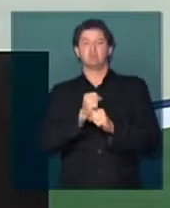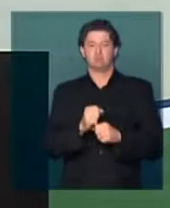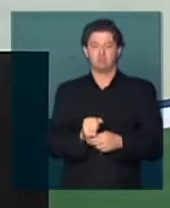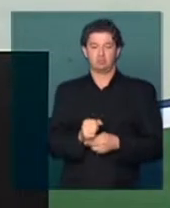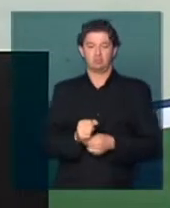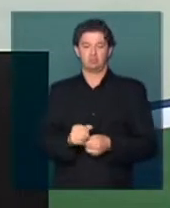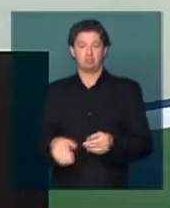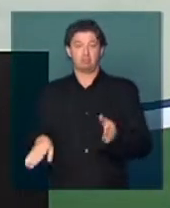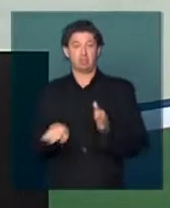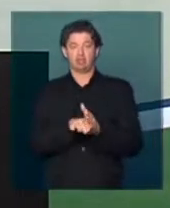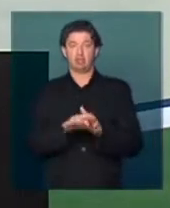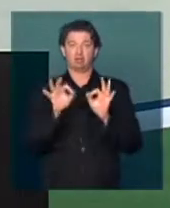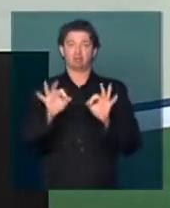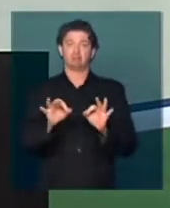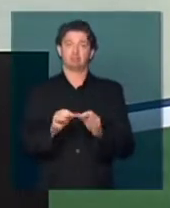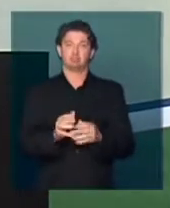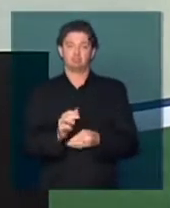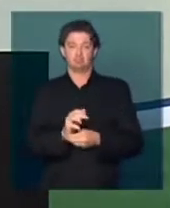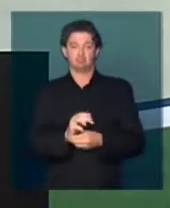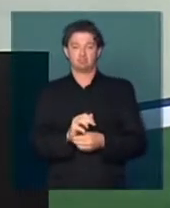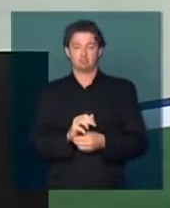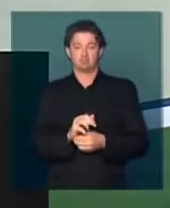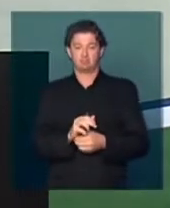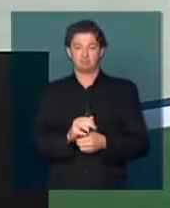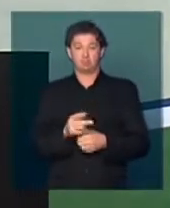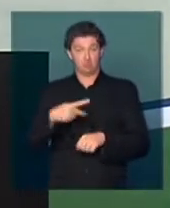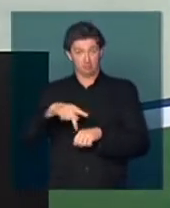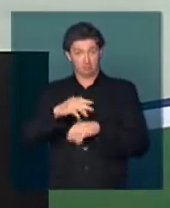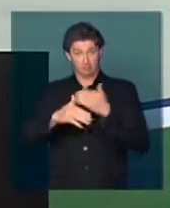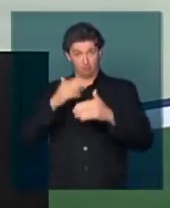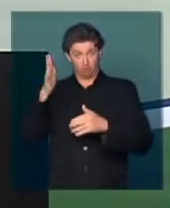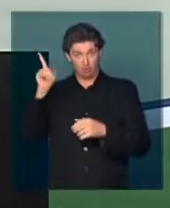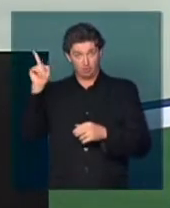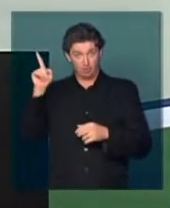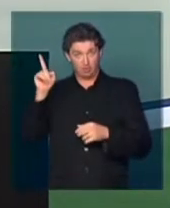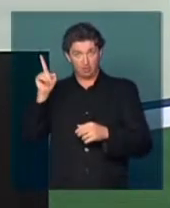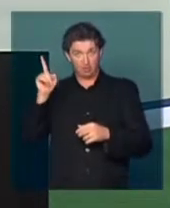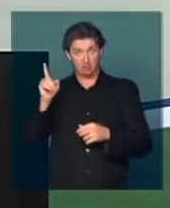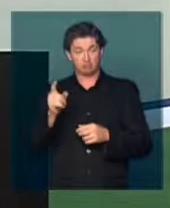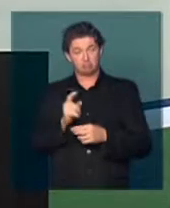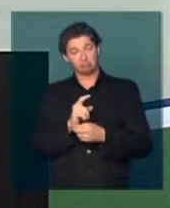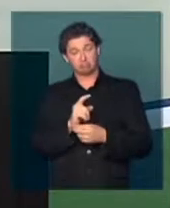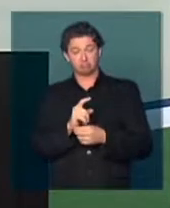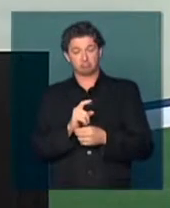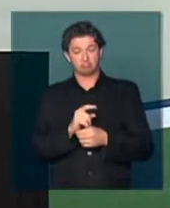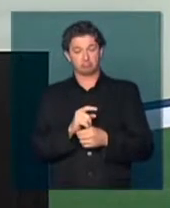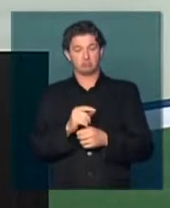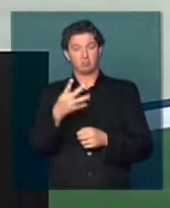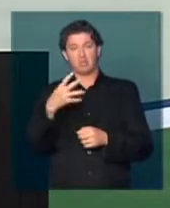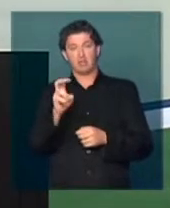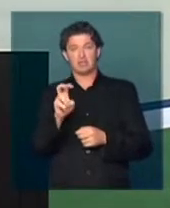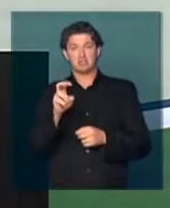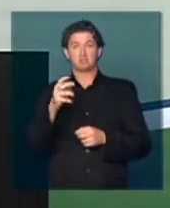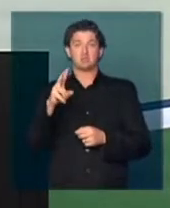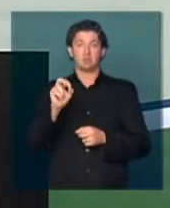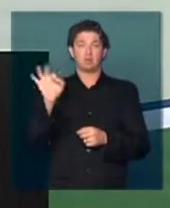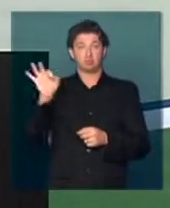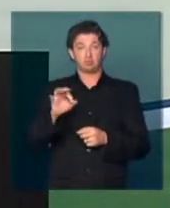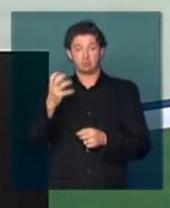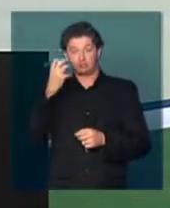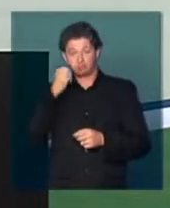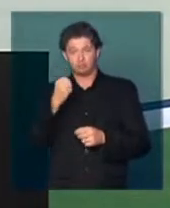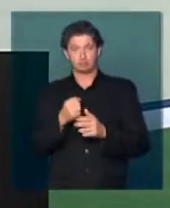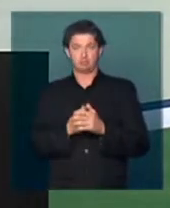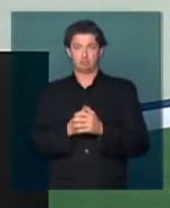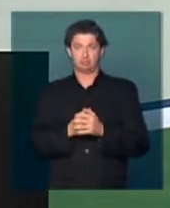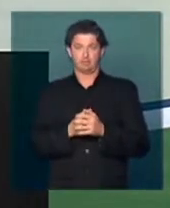um século para chegar em razoável. Os países envolvidos, os municípios juntos, chegam a 45%, 50% da arrecadação